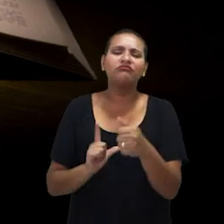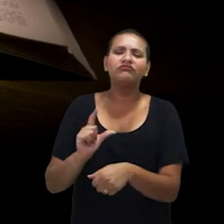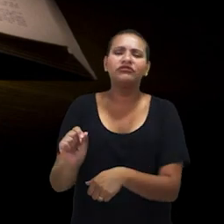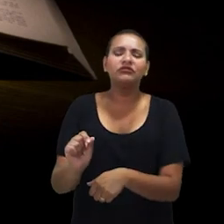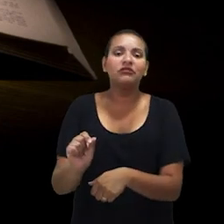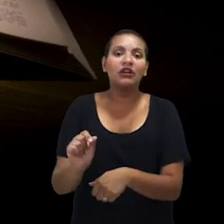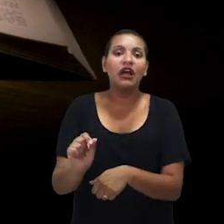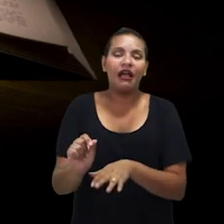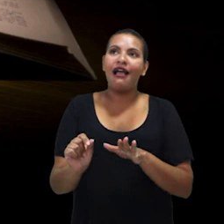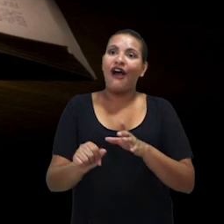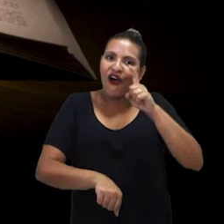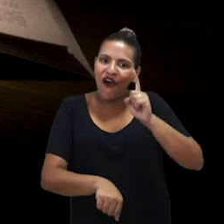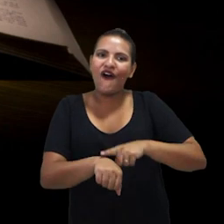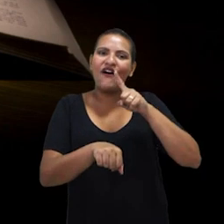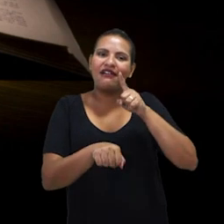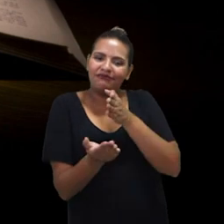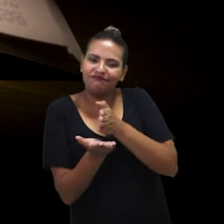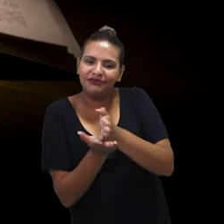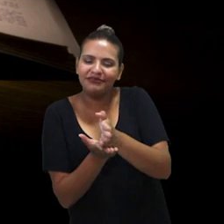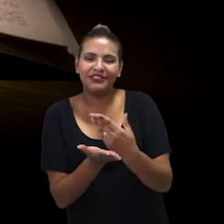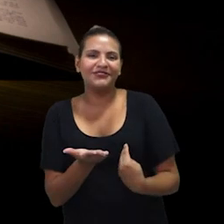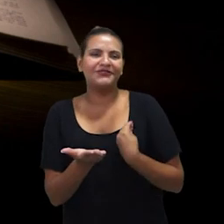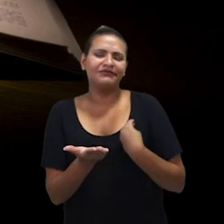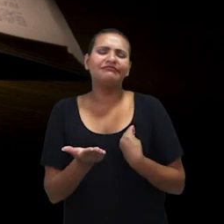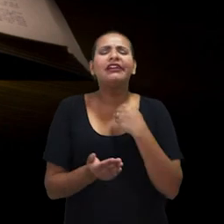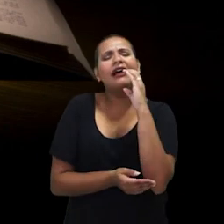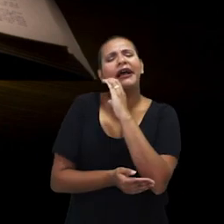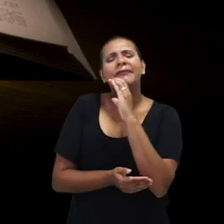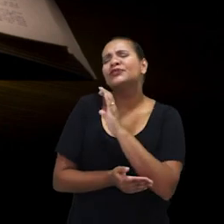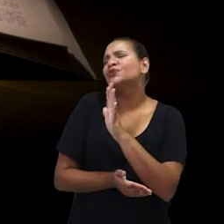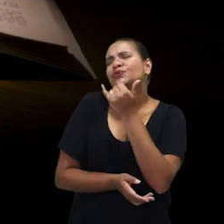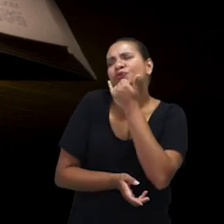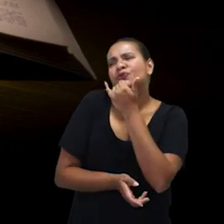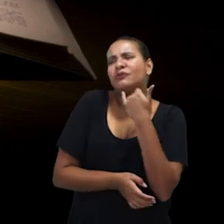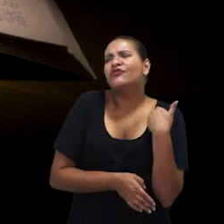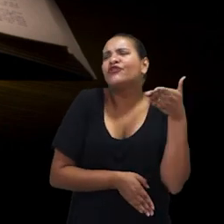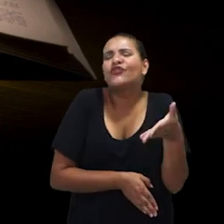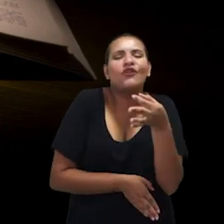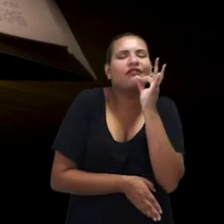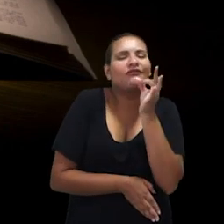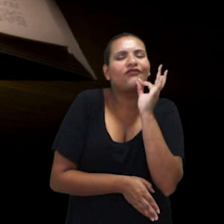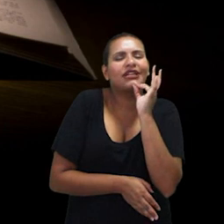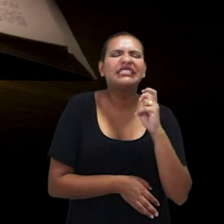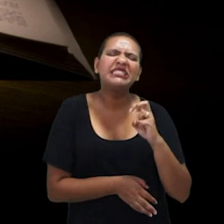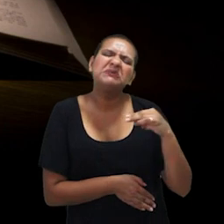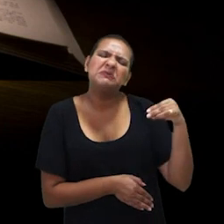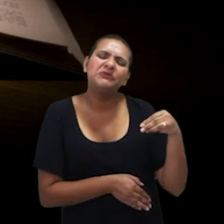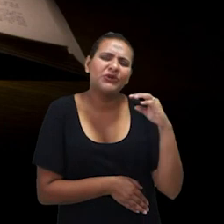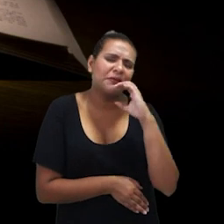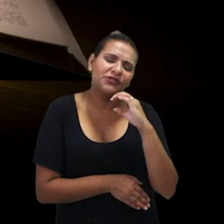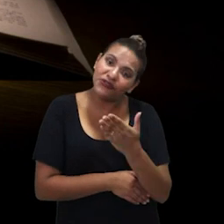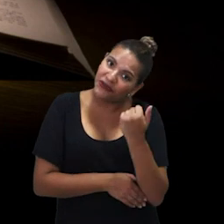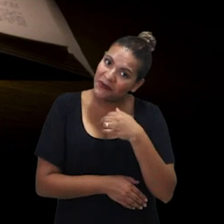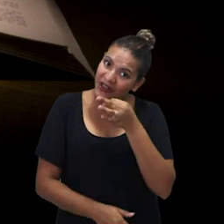vier a grande hora de nosso destino, nós teremos saído há uns cinco minutos para tomar um café. Vamos. Vamos tomar um